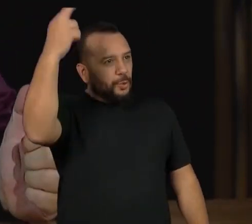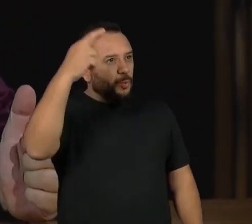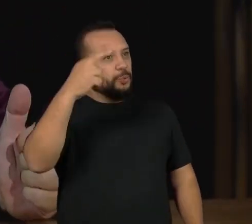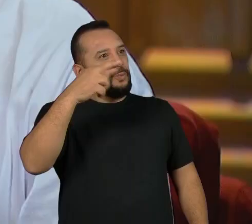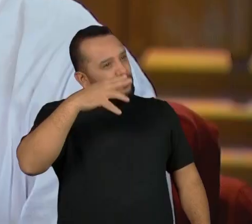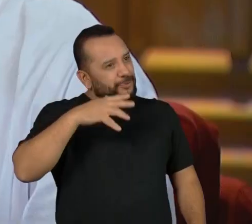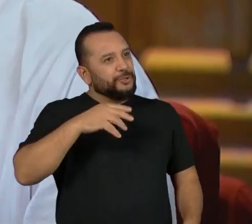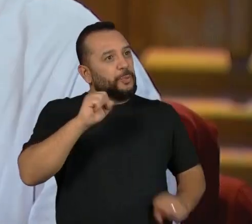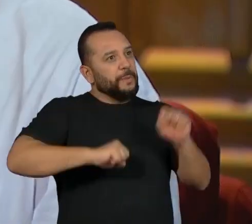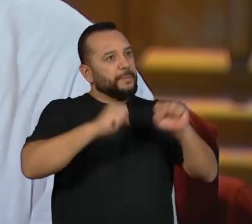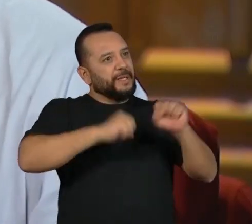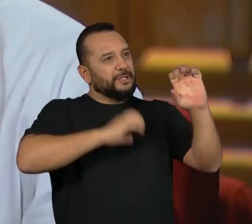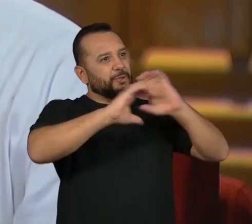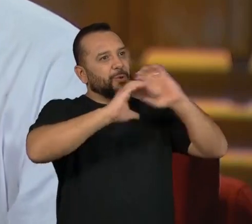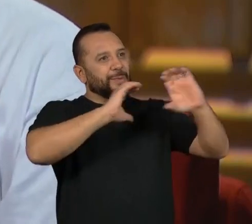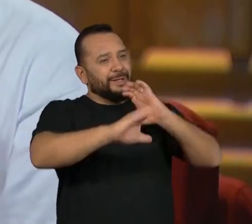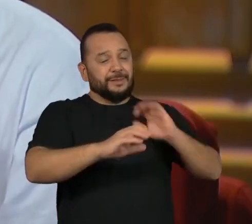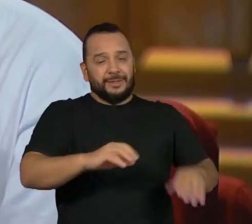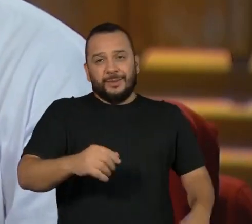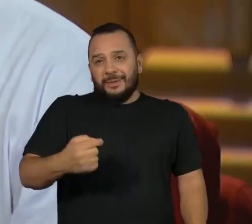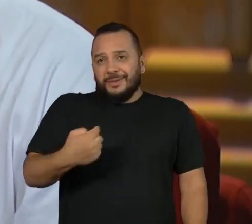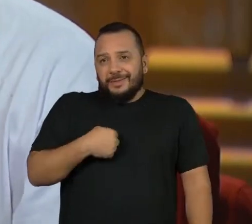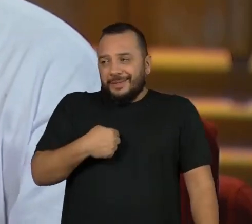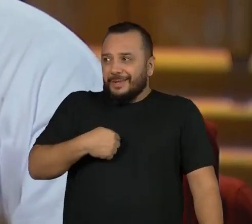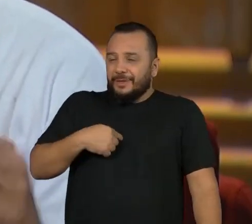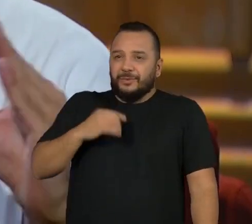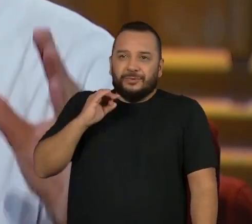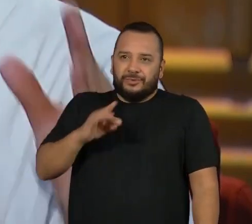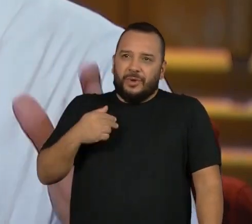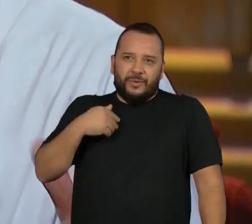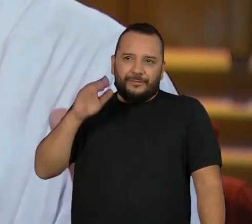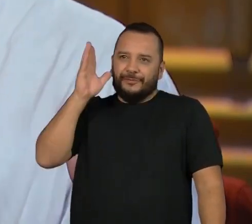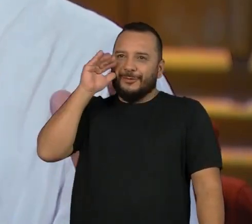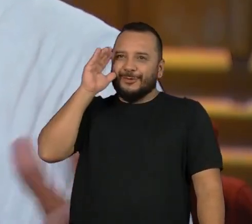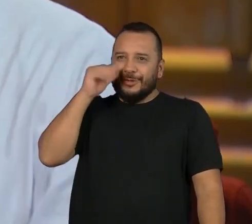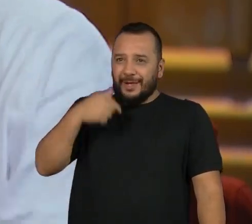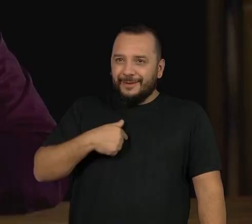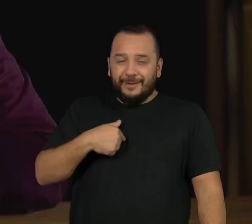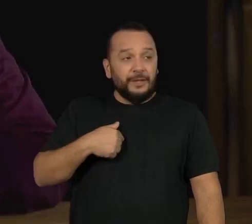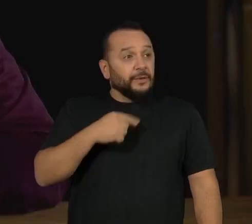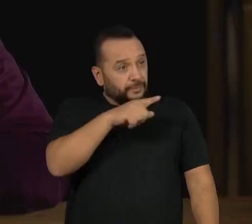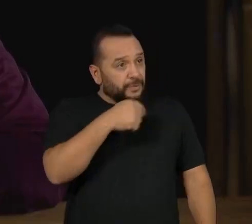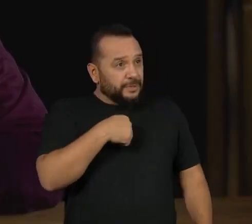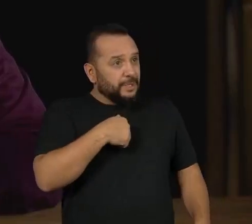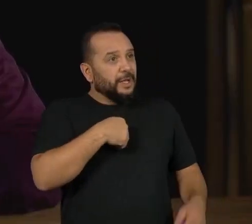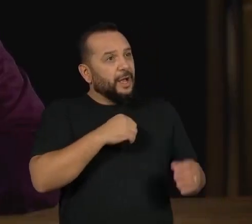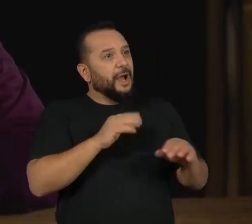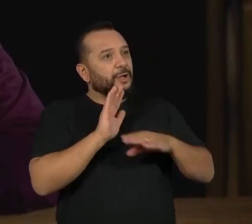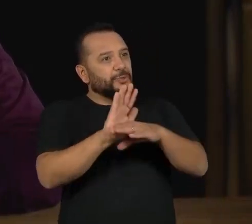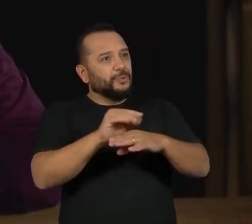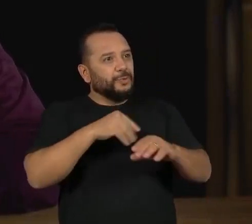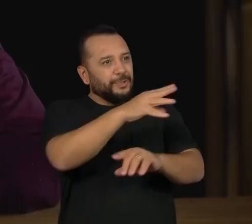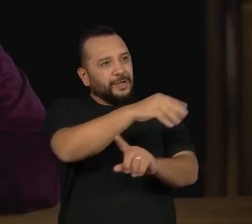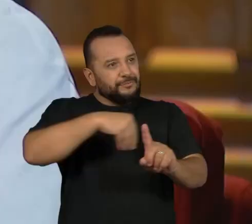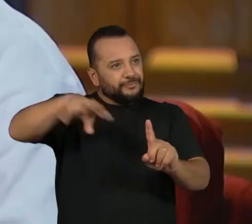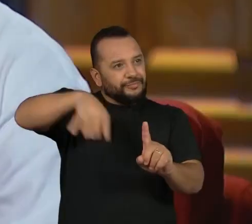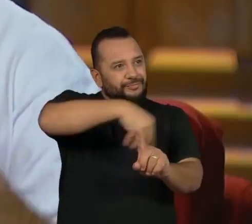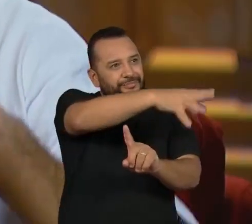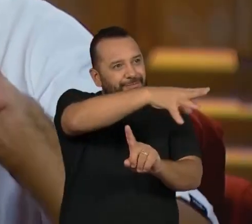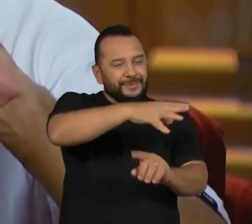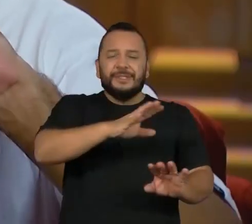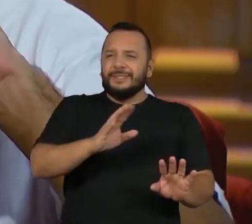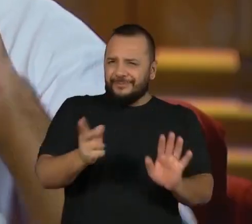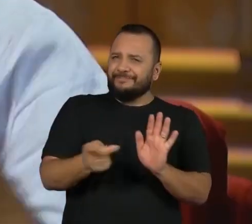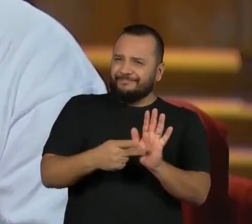comunicação eu me vejo como uma ferramenta uma uma uma ferramenta conector um conector uma pessoa que tá ali mano dentro de